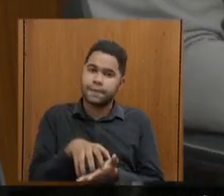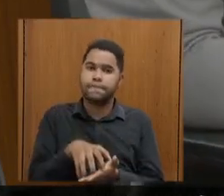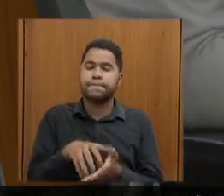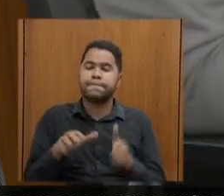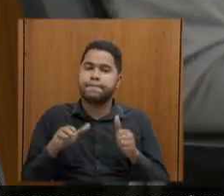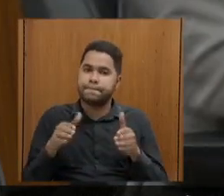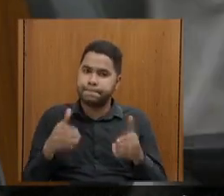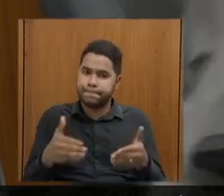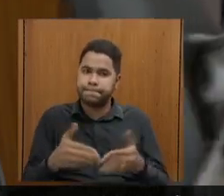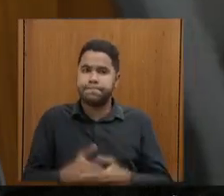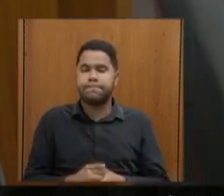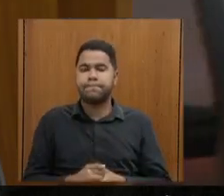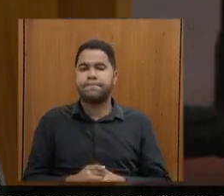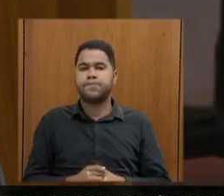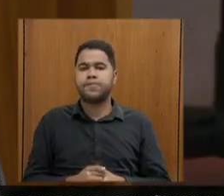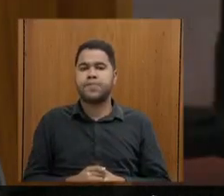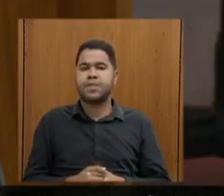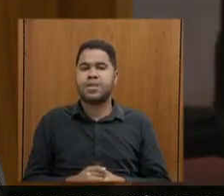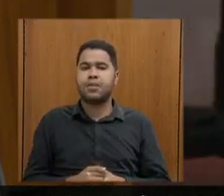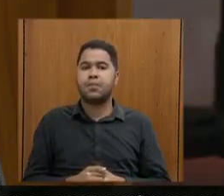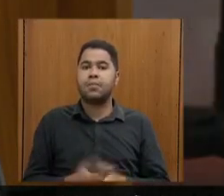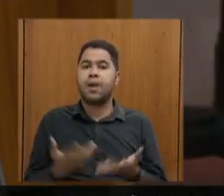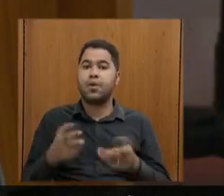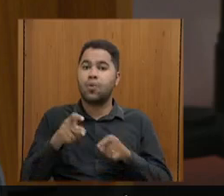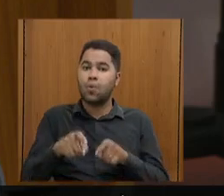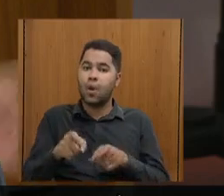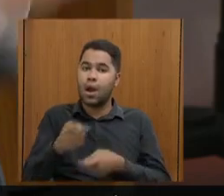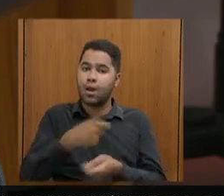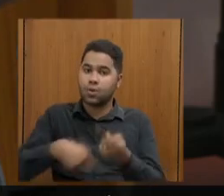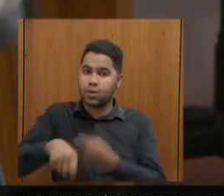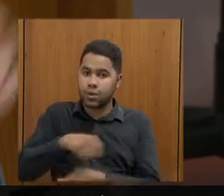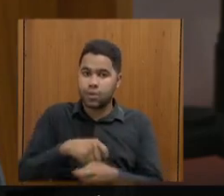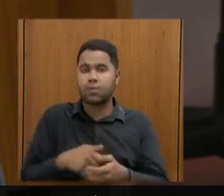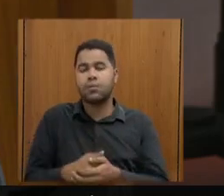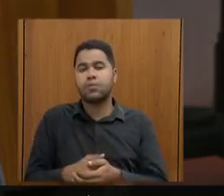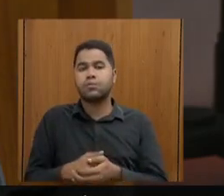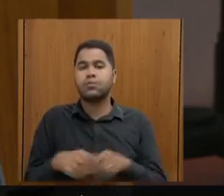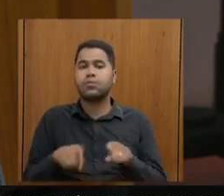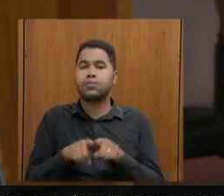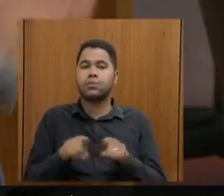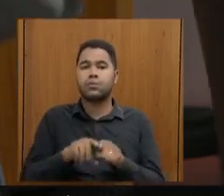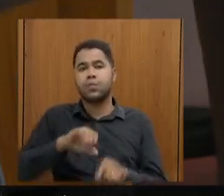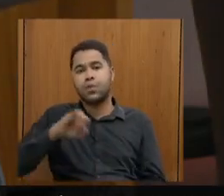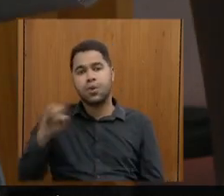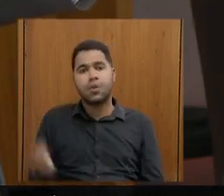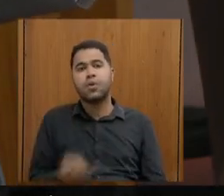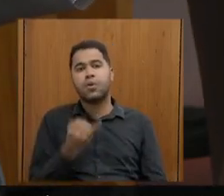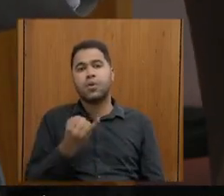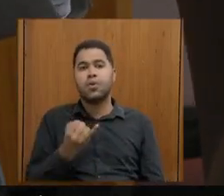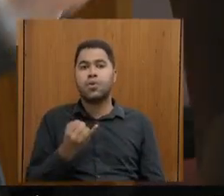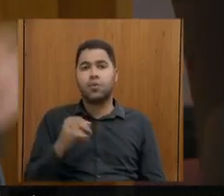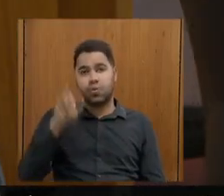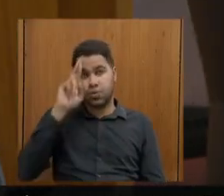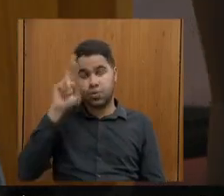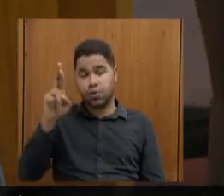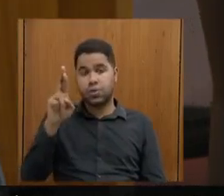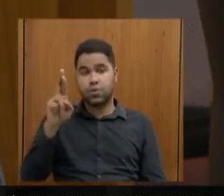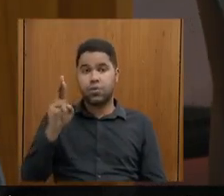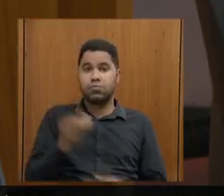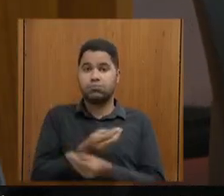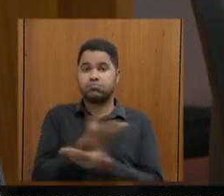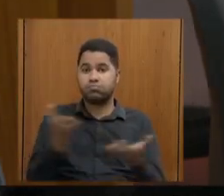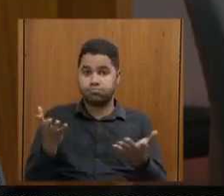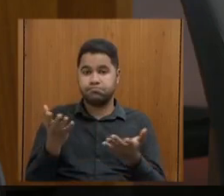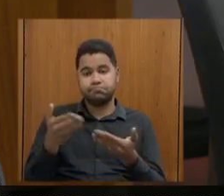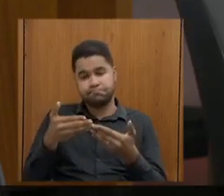especializado para o agronegócio para Minas trifásico é Aproveita aqui o que o diretor de distribuição interino